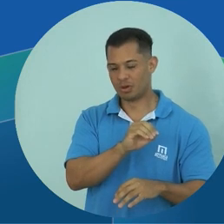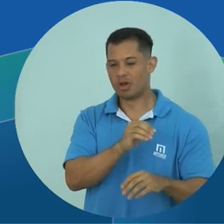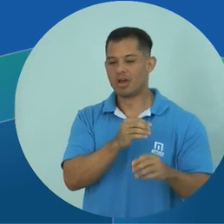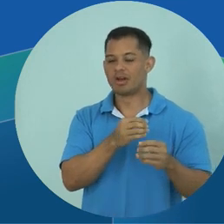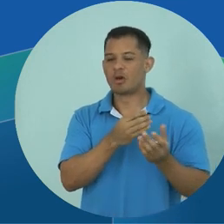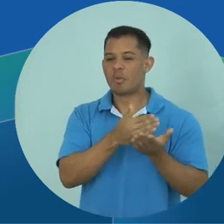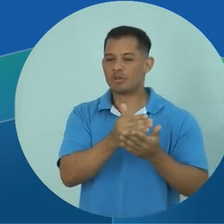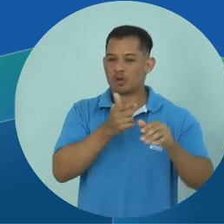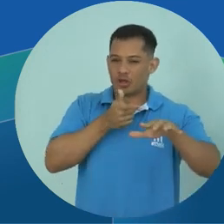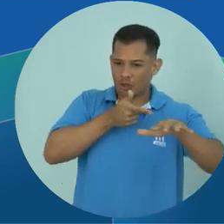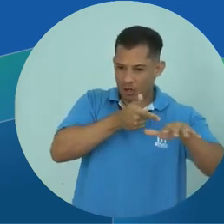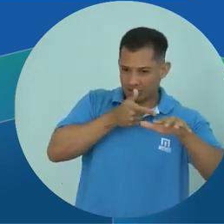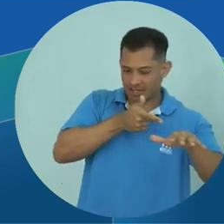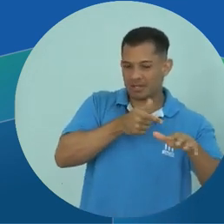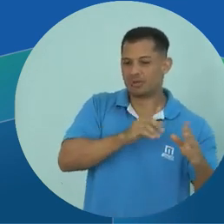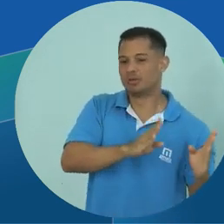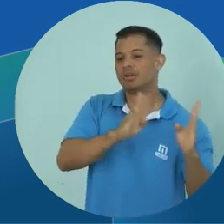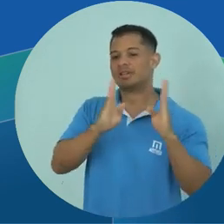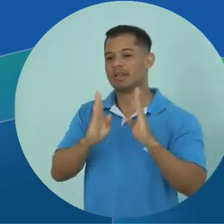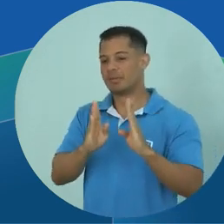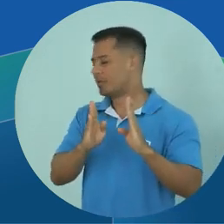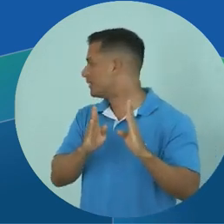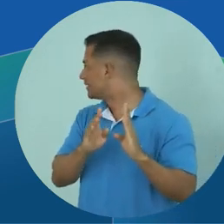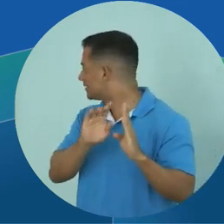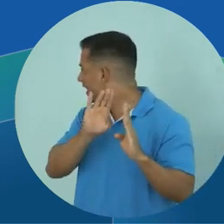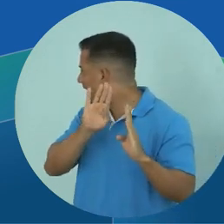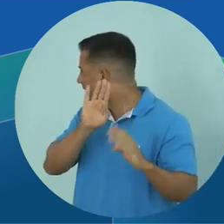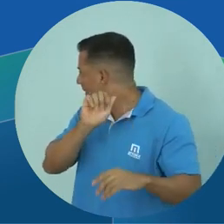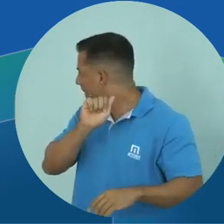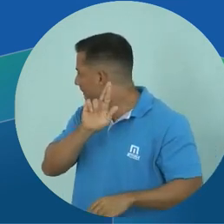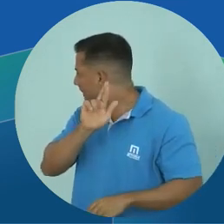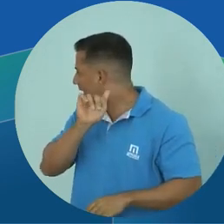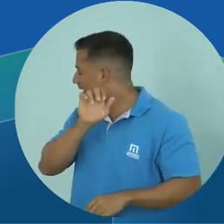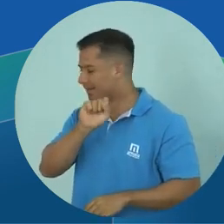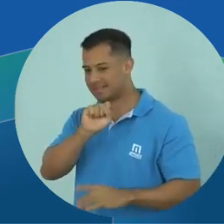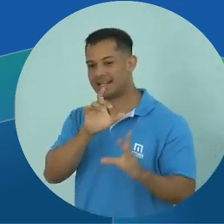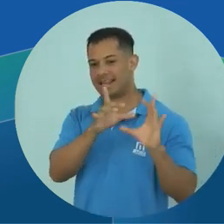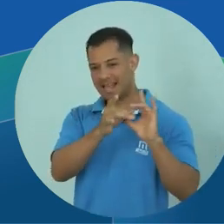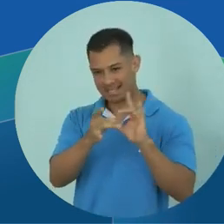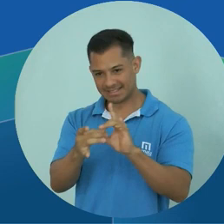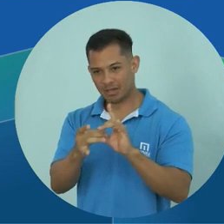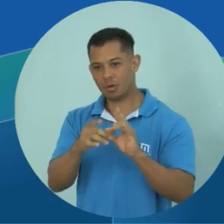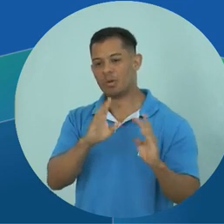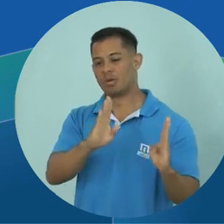implantação de barras de ligação, ancoradas com resina epóxi na estrutura existente,